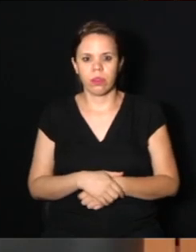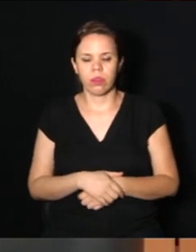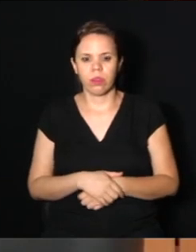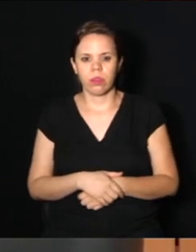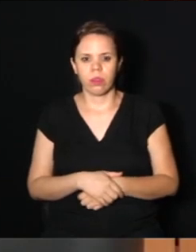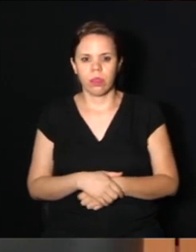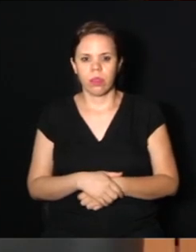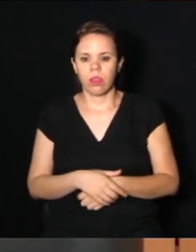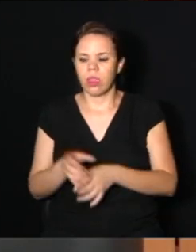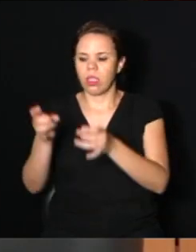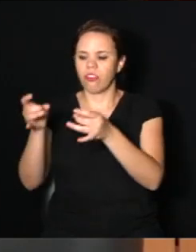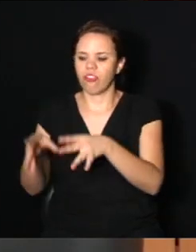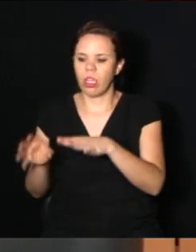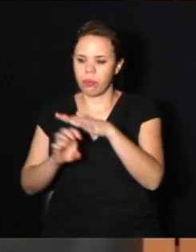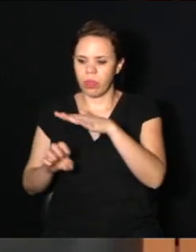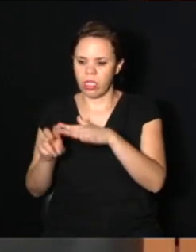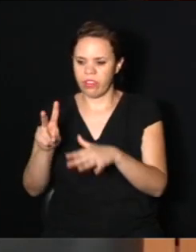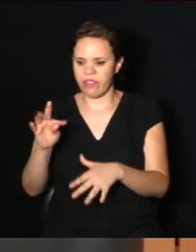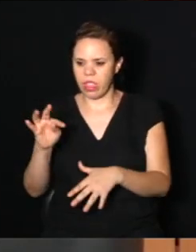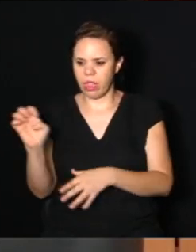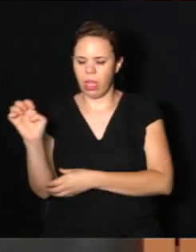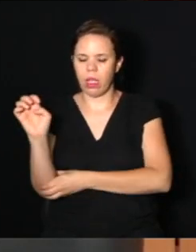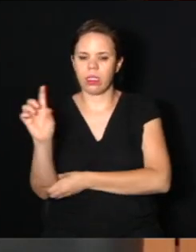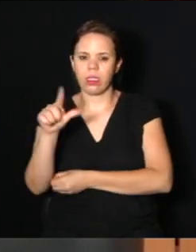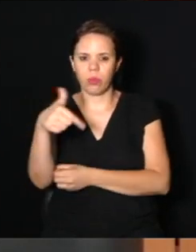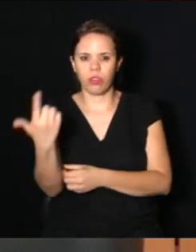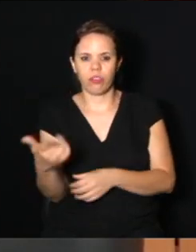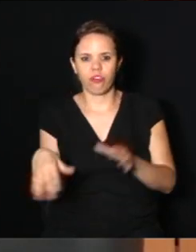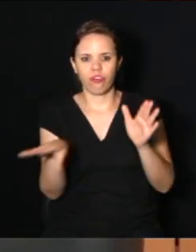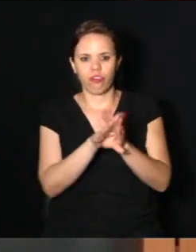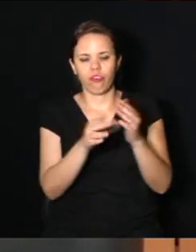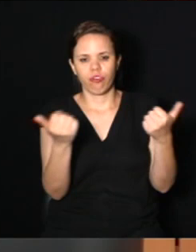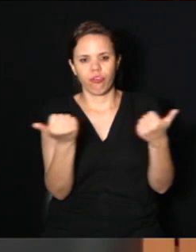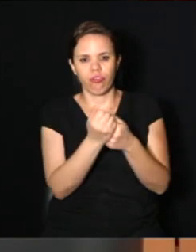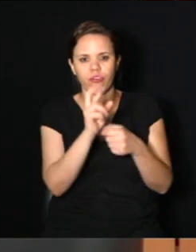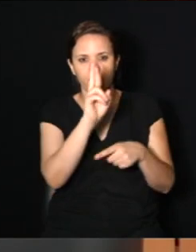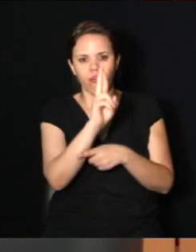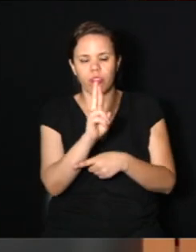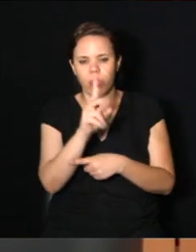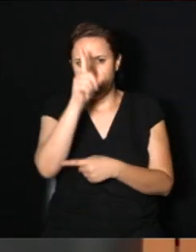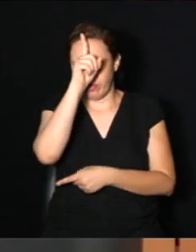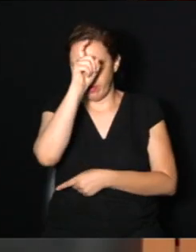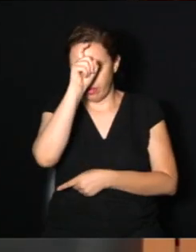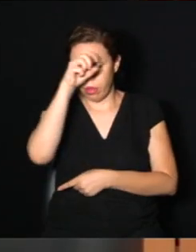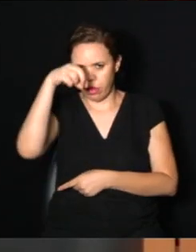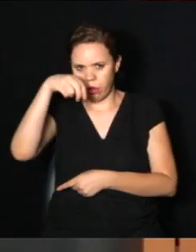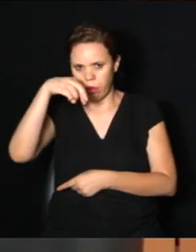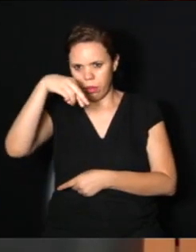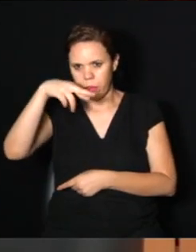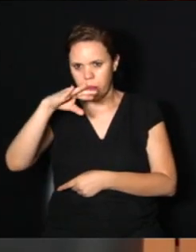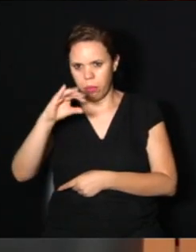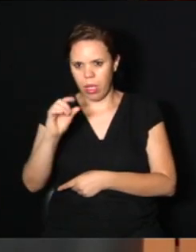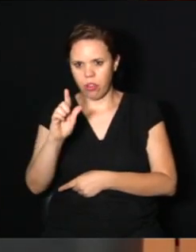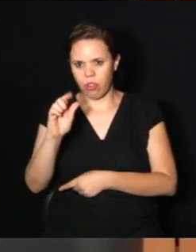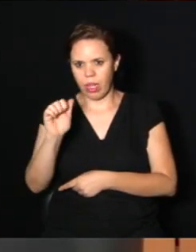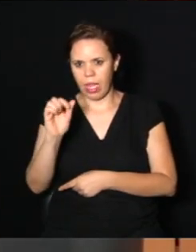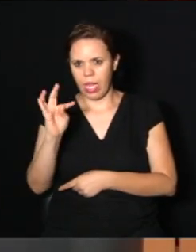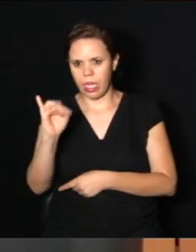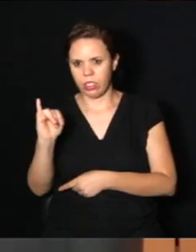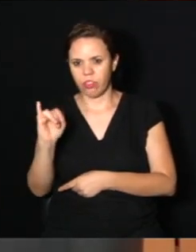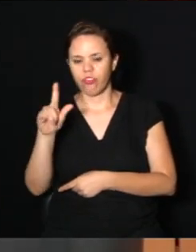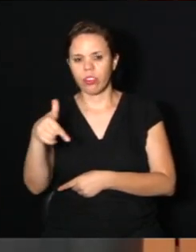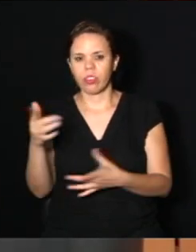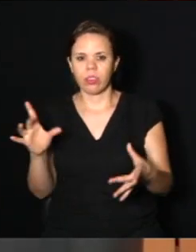da Vitale e com a chegada da representação agora da Rede Mário Gatti, esse